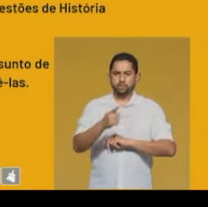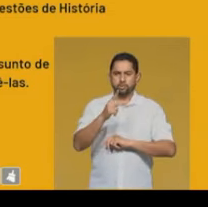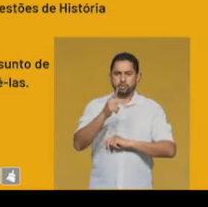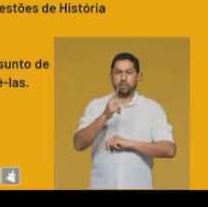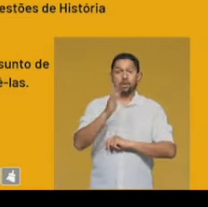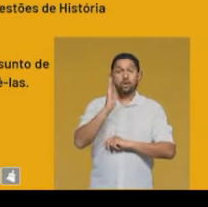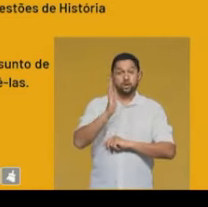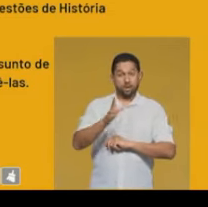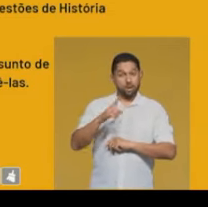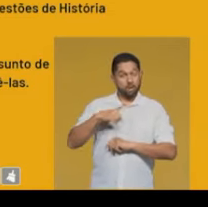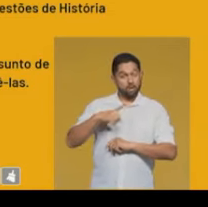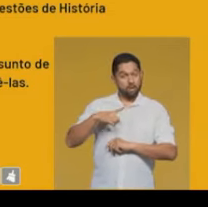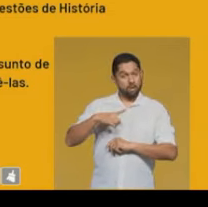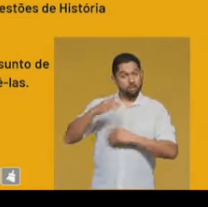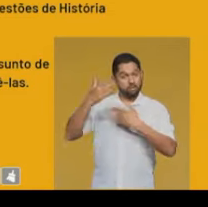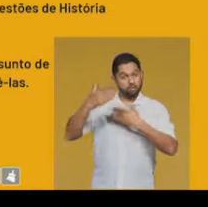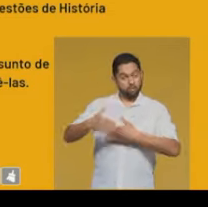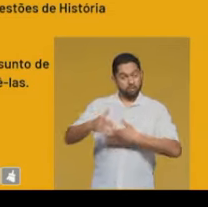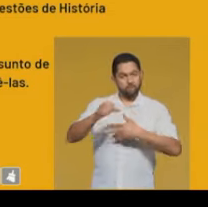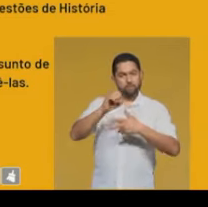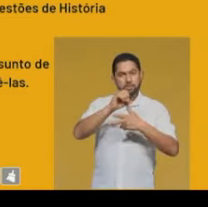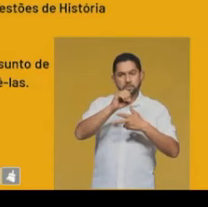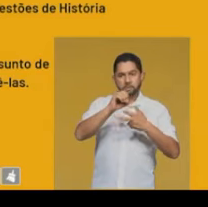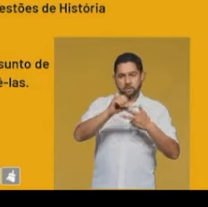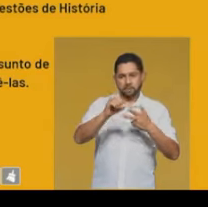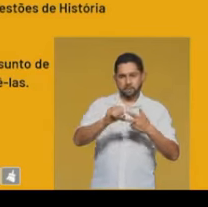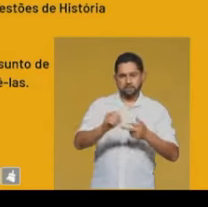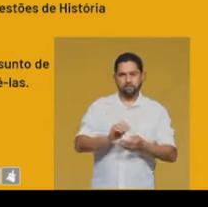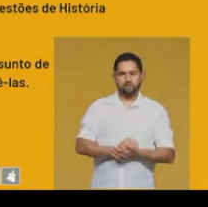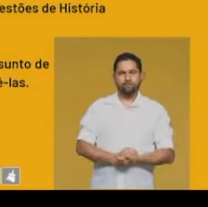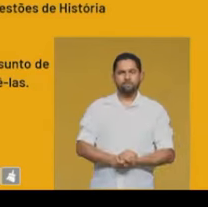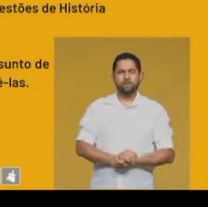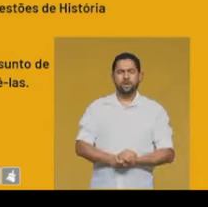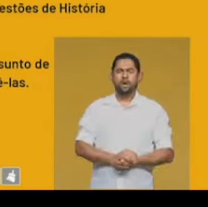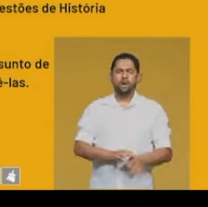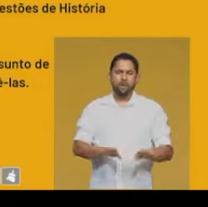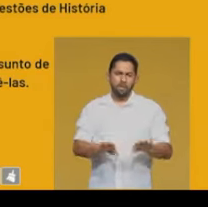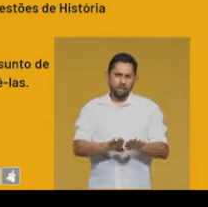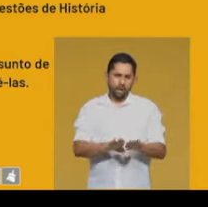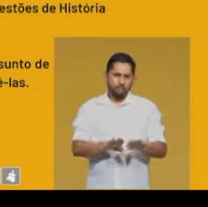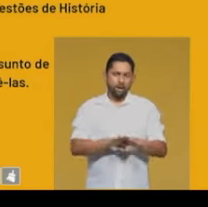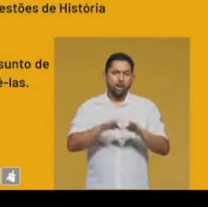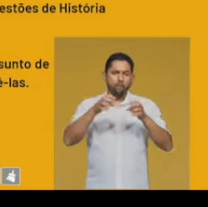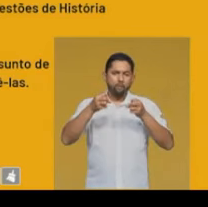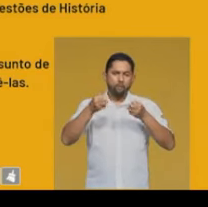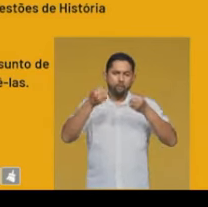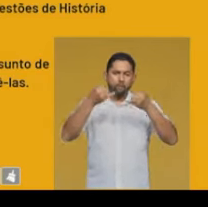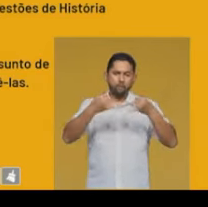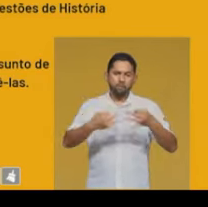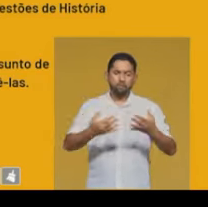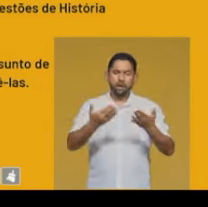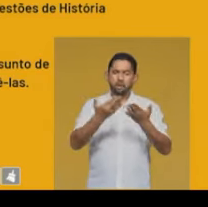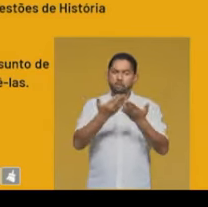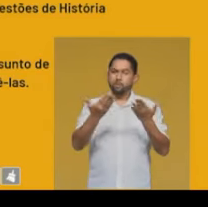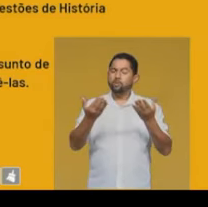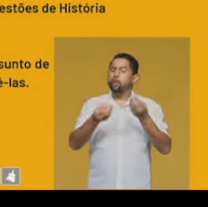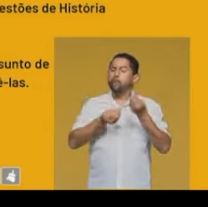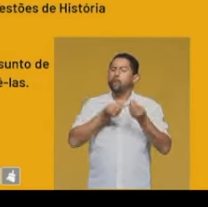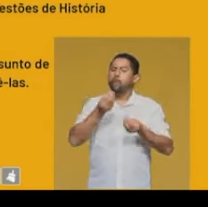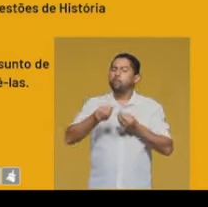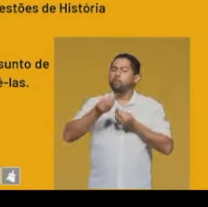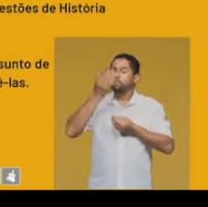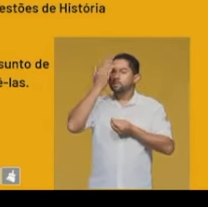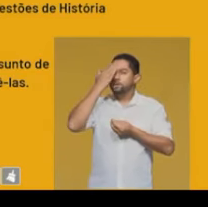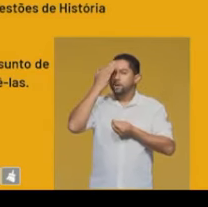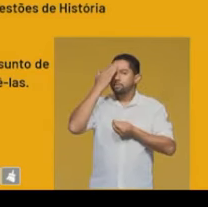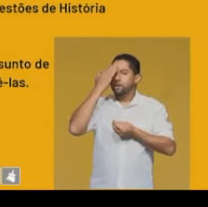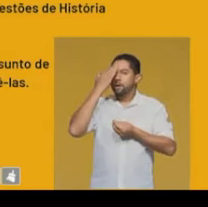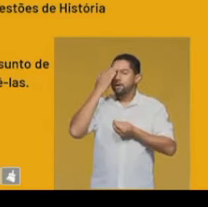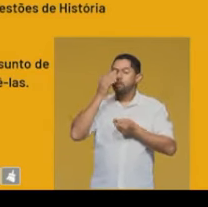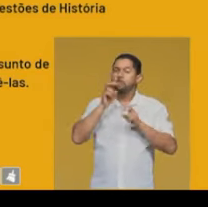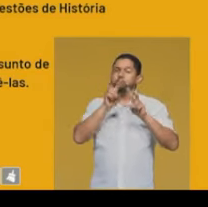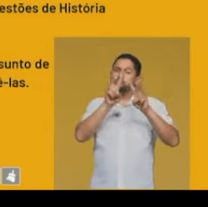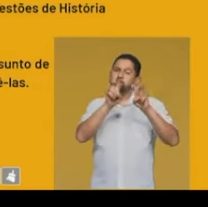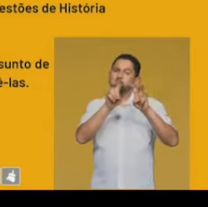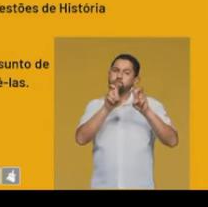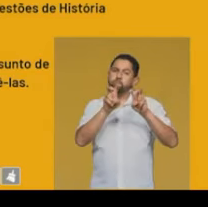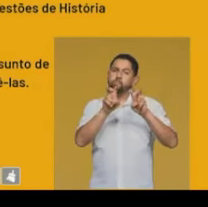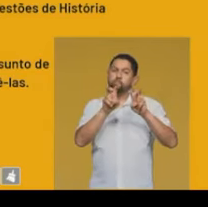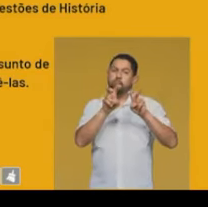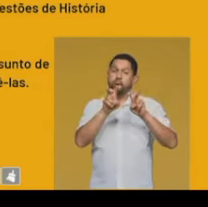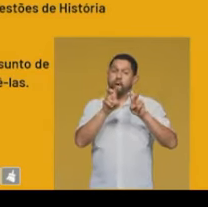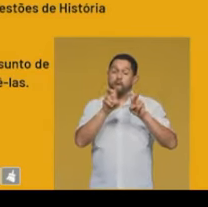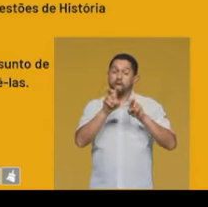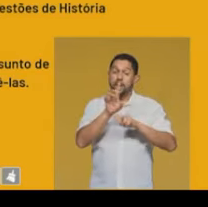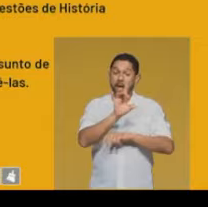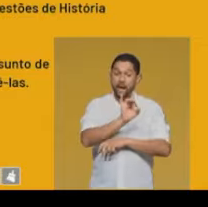já caíram no Enem, explicar como identificar o assunto de cada uma delas antes